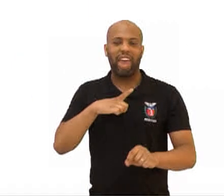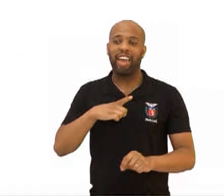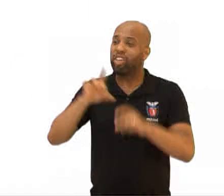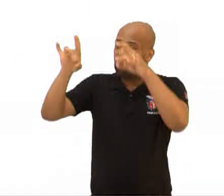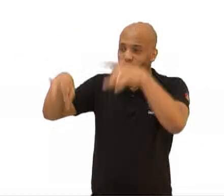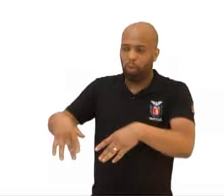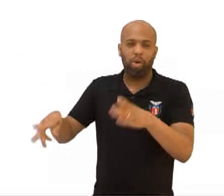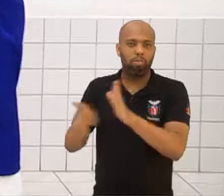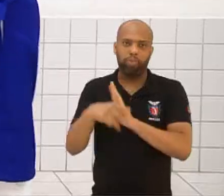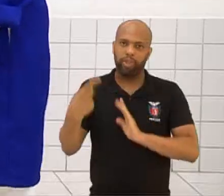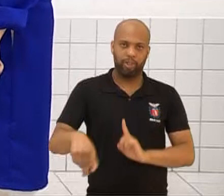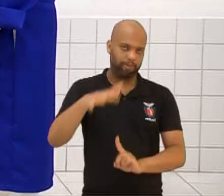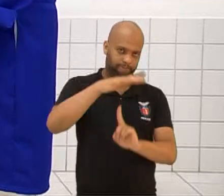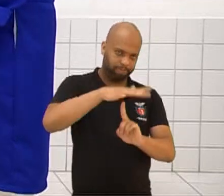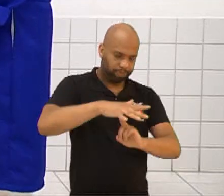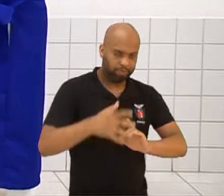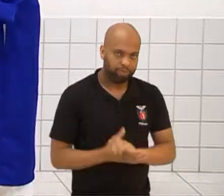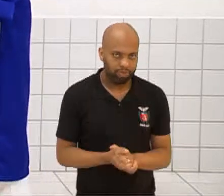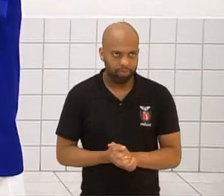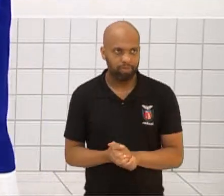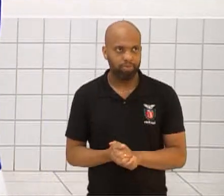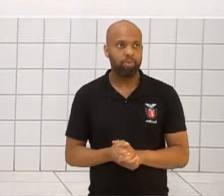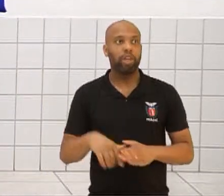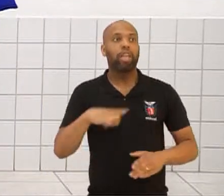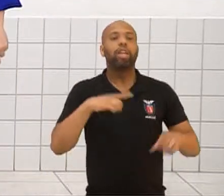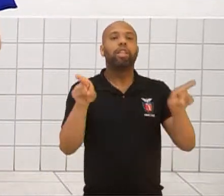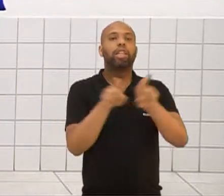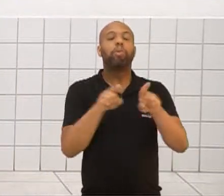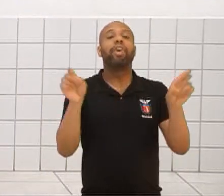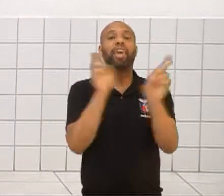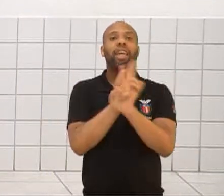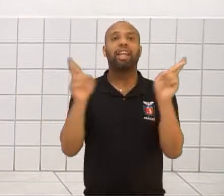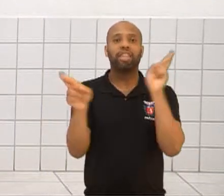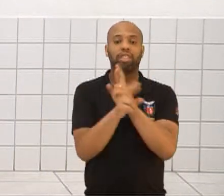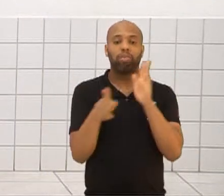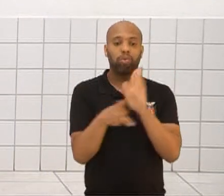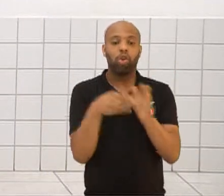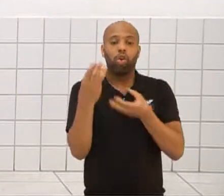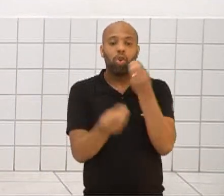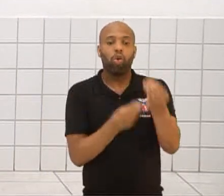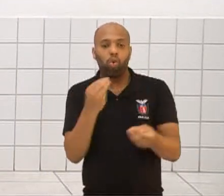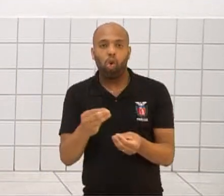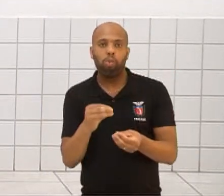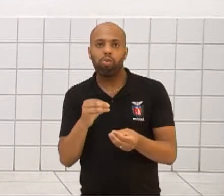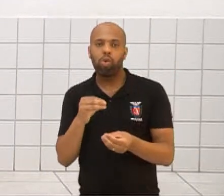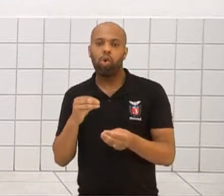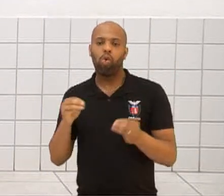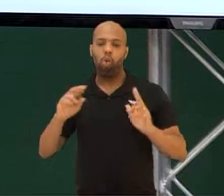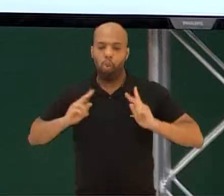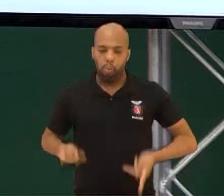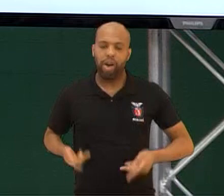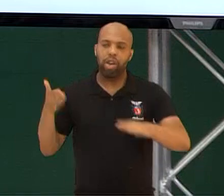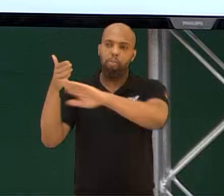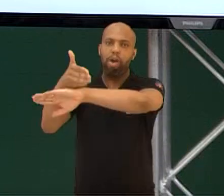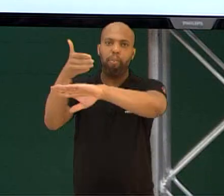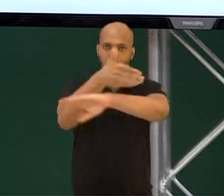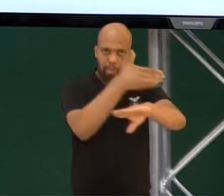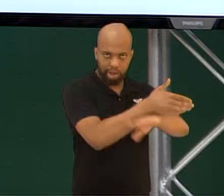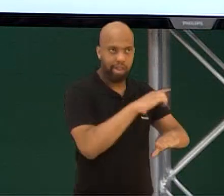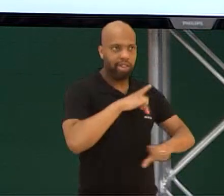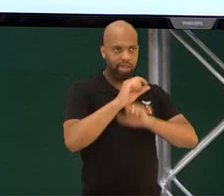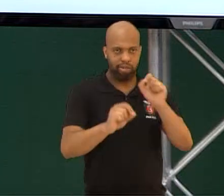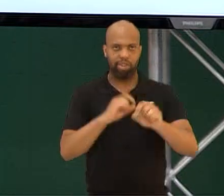remanescente do estado do Paraná. Exato. E a gente vê essa questão dessa relação, desse resultado dessa ocupação humana. Então, durante os anos, a professora Joyce, aqui